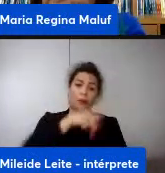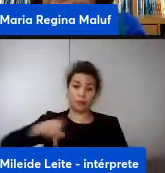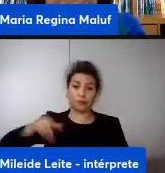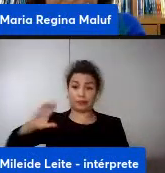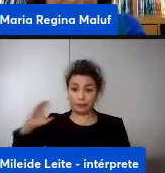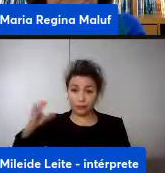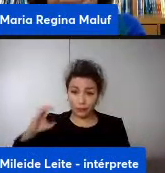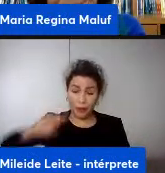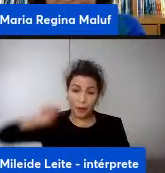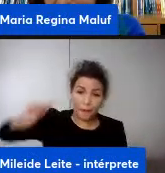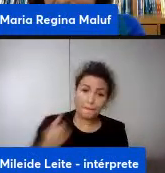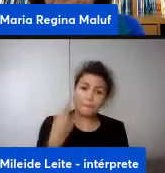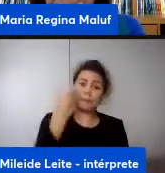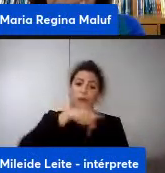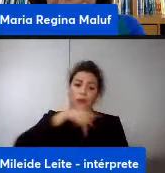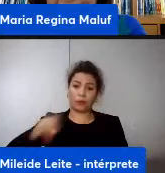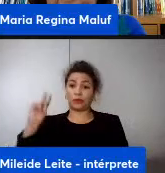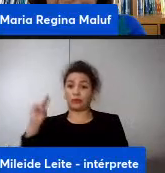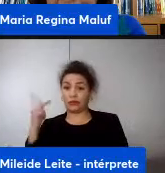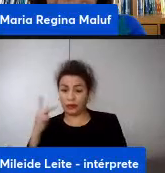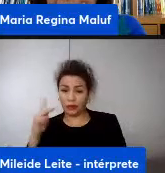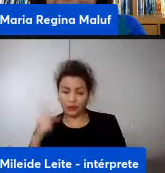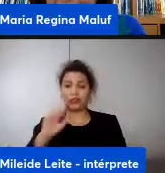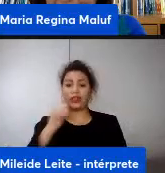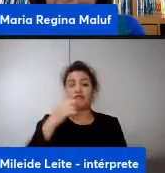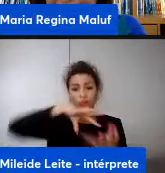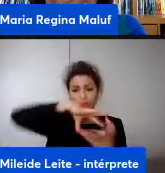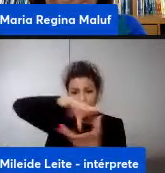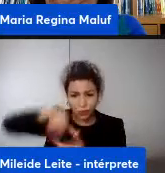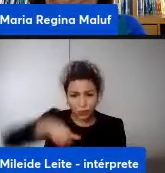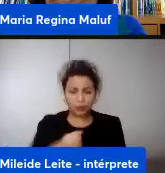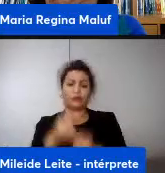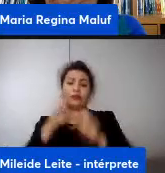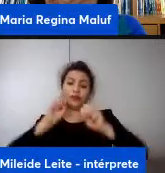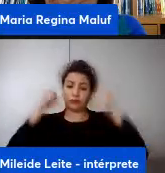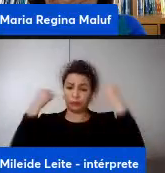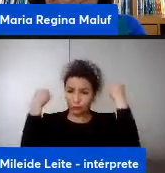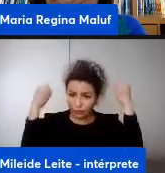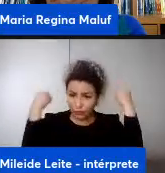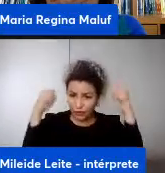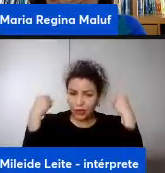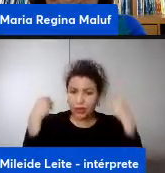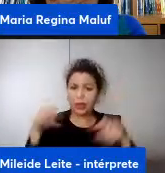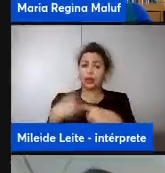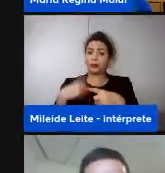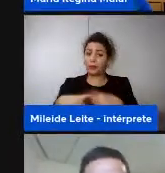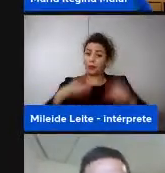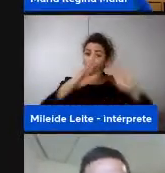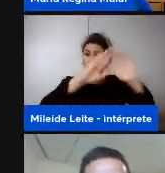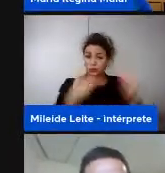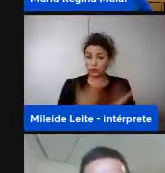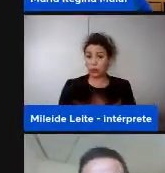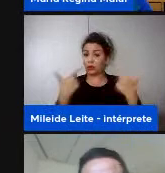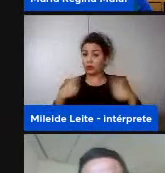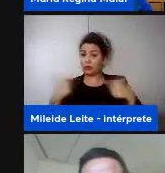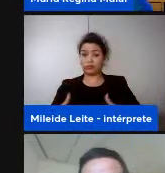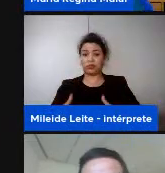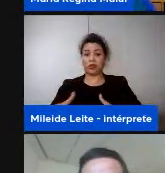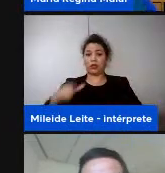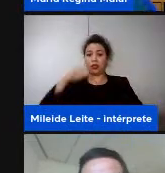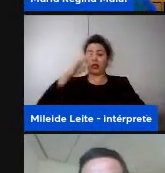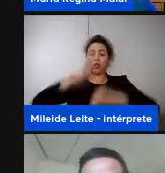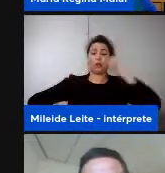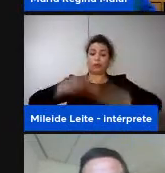ciências, o primeiro professor de história, de geografia, de educação física, muitas vezes porque as escolas não têm esse profissional, de